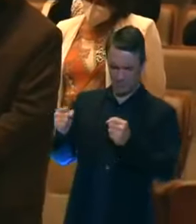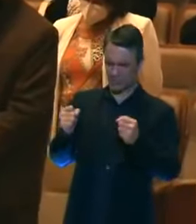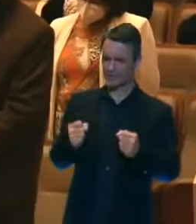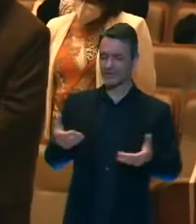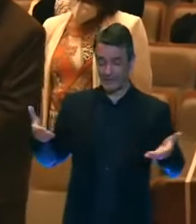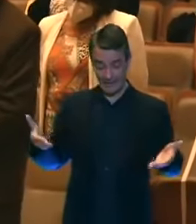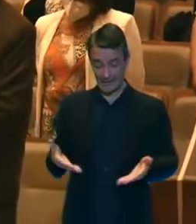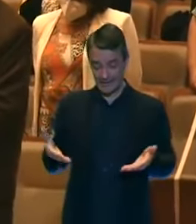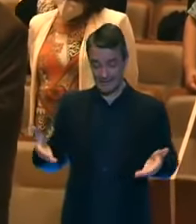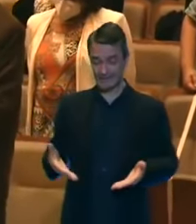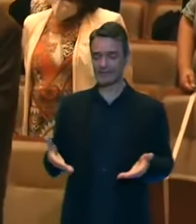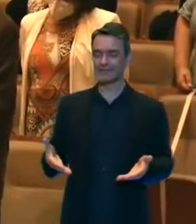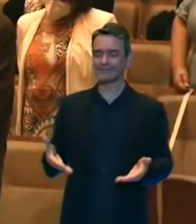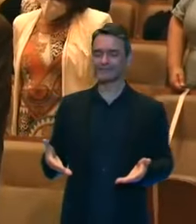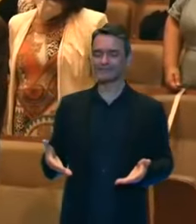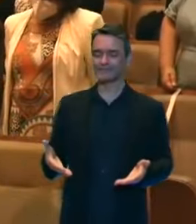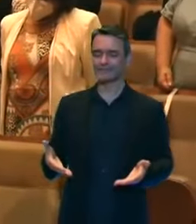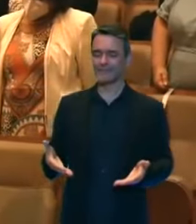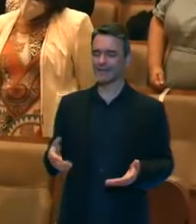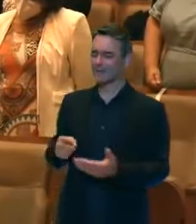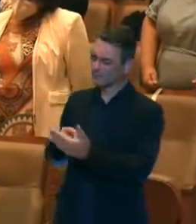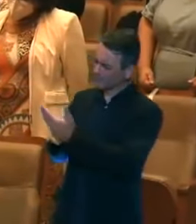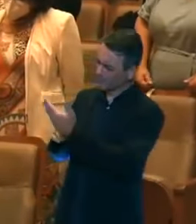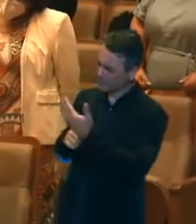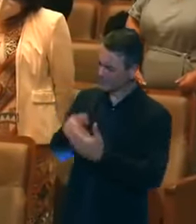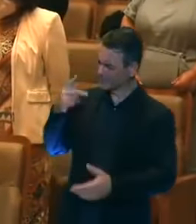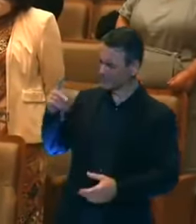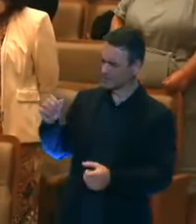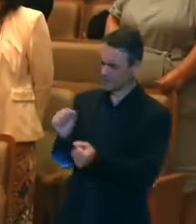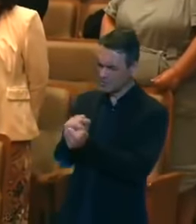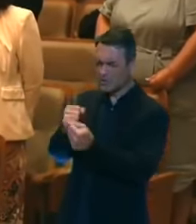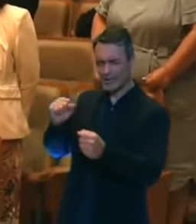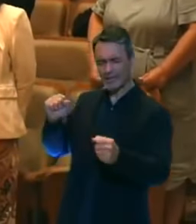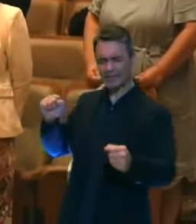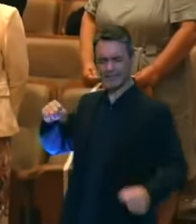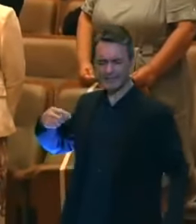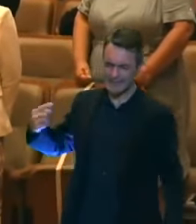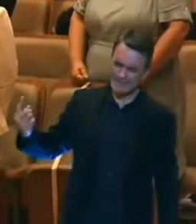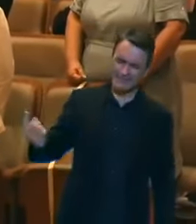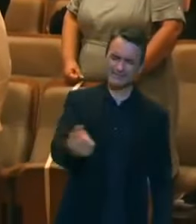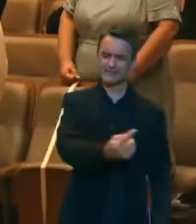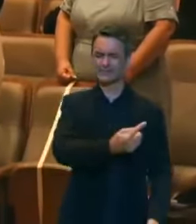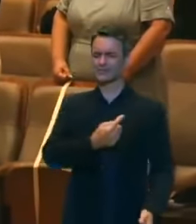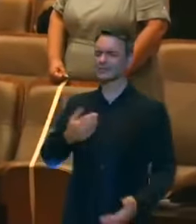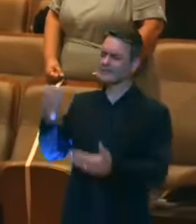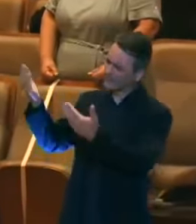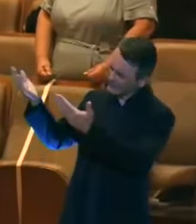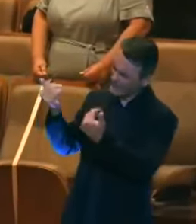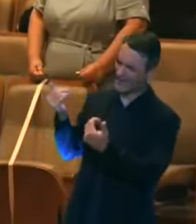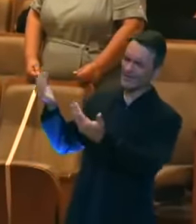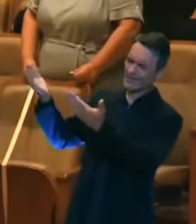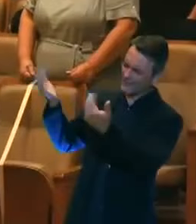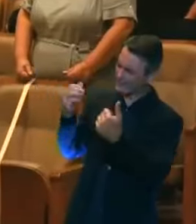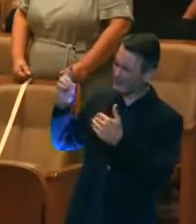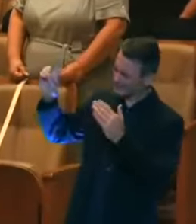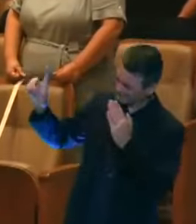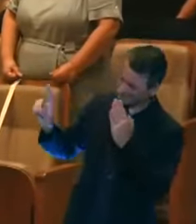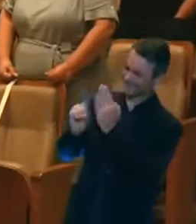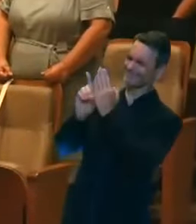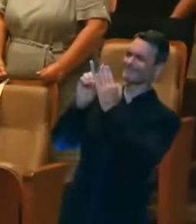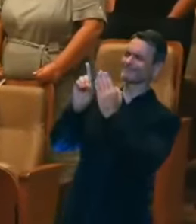nesta casa. Hoje revela a tua grandeza a nós. Vem, Deus, nos dá um